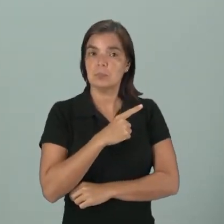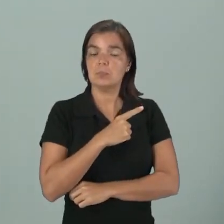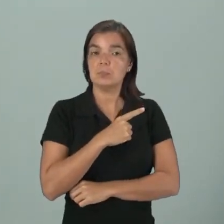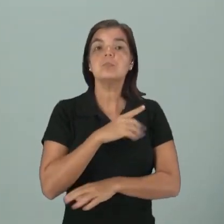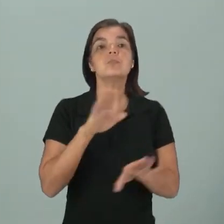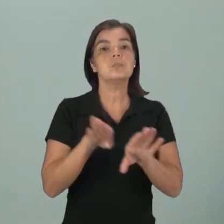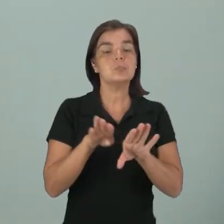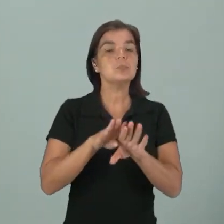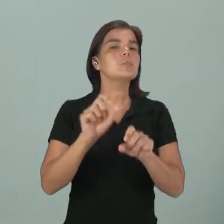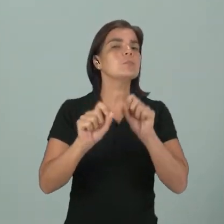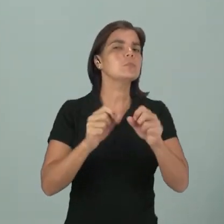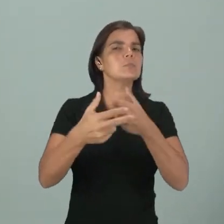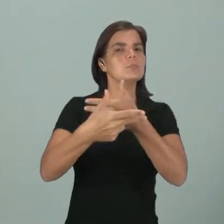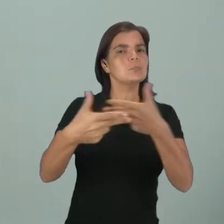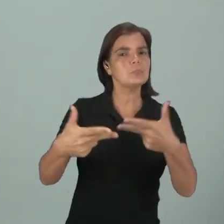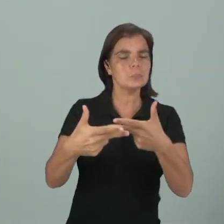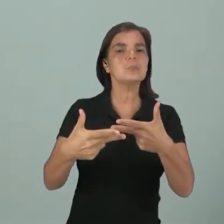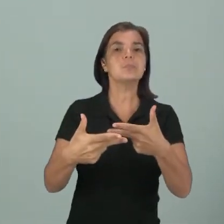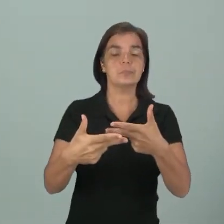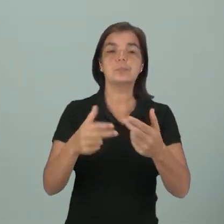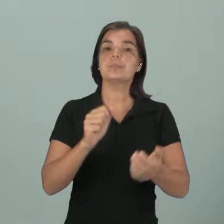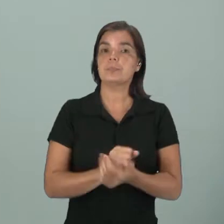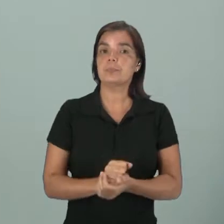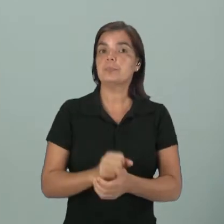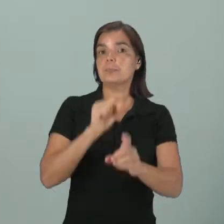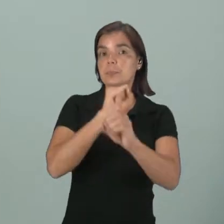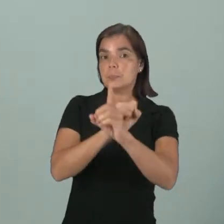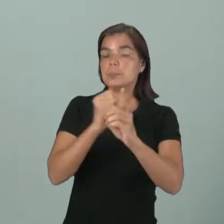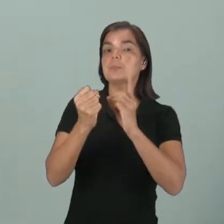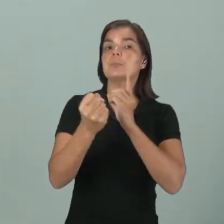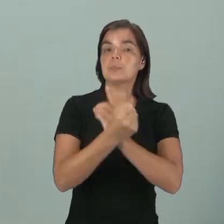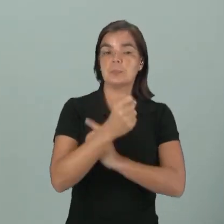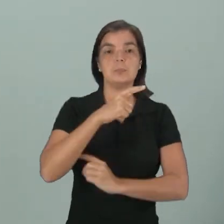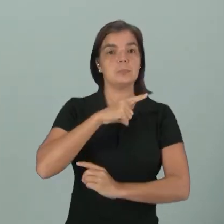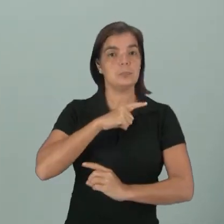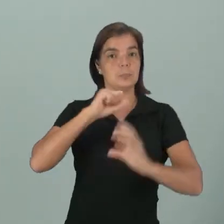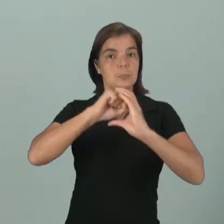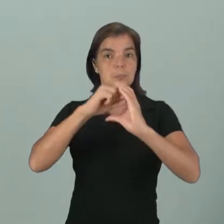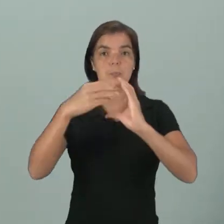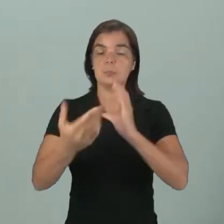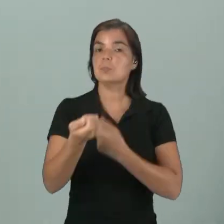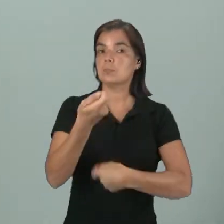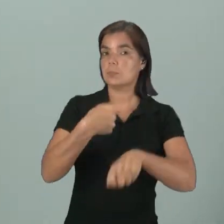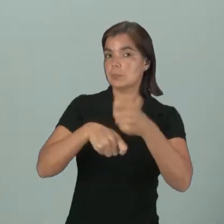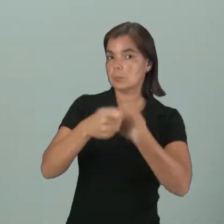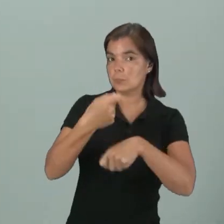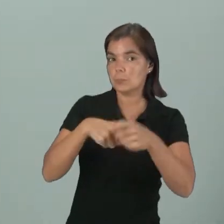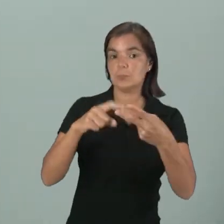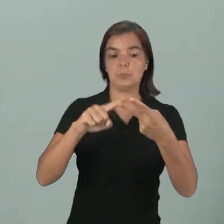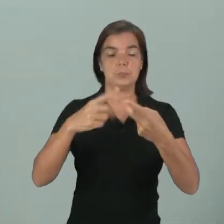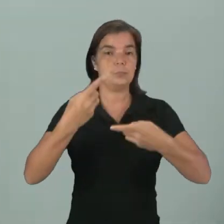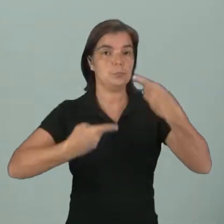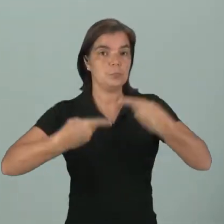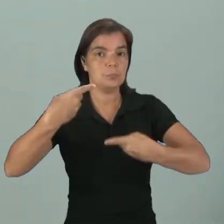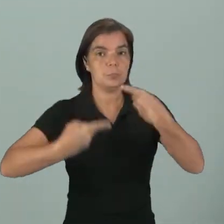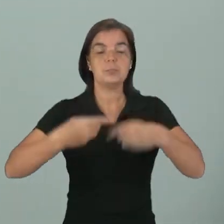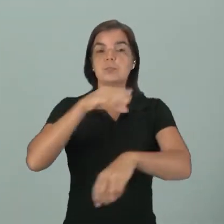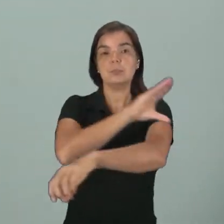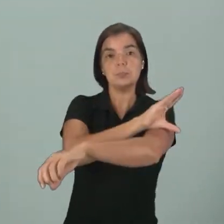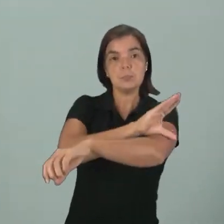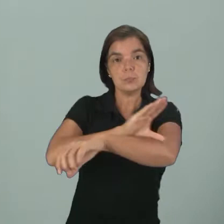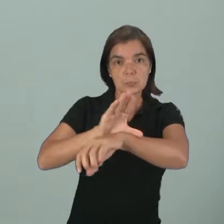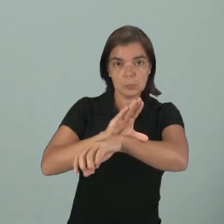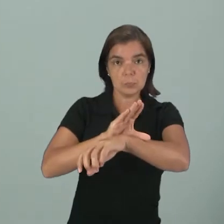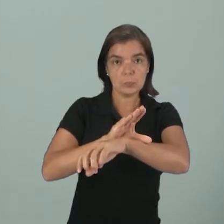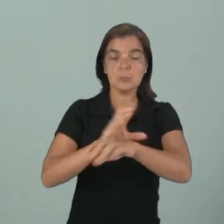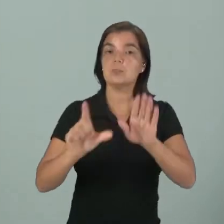suas peculiaridades, ou seja, a sociedade, ela possui características econômicas, políticas,